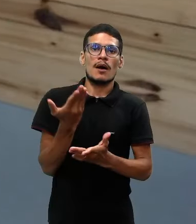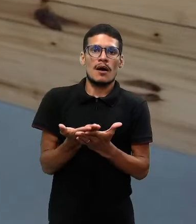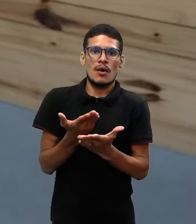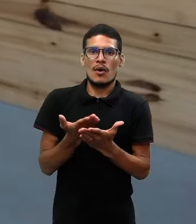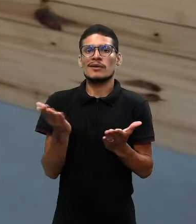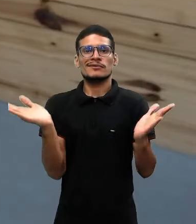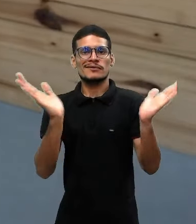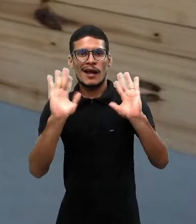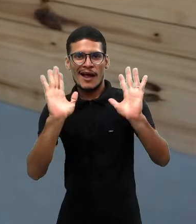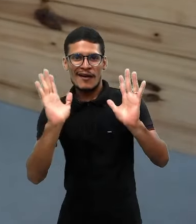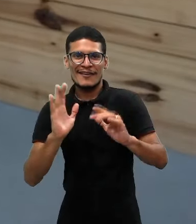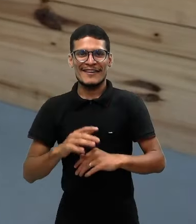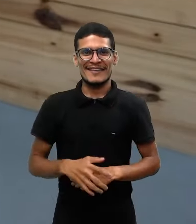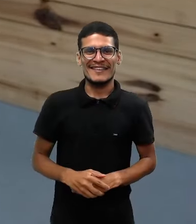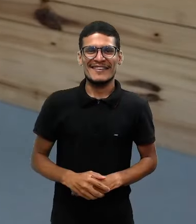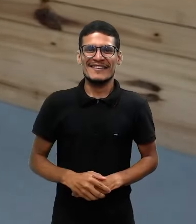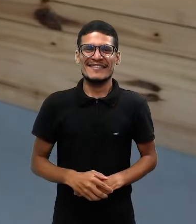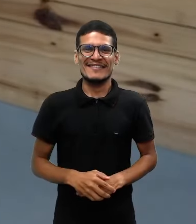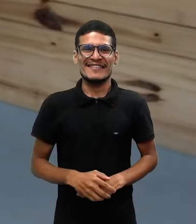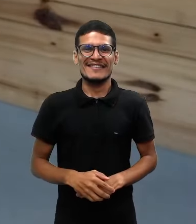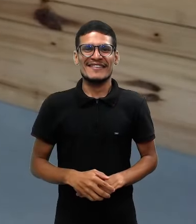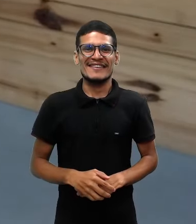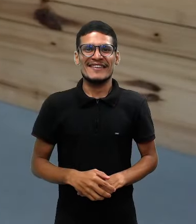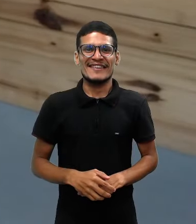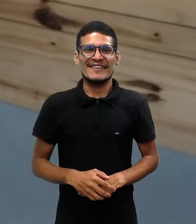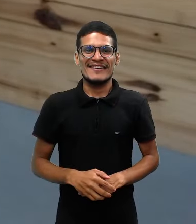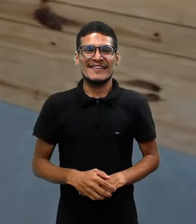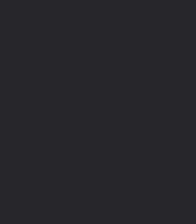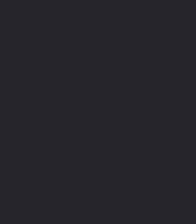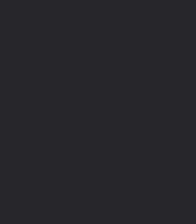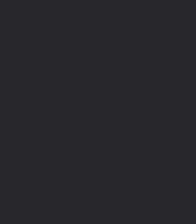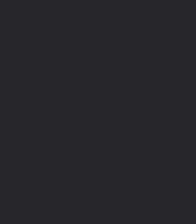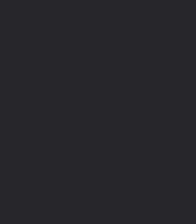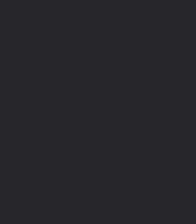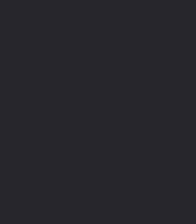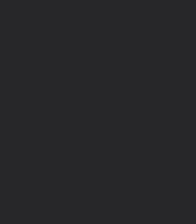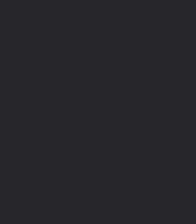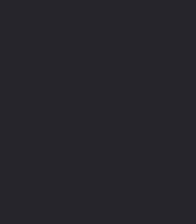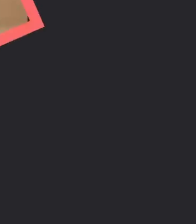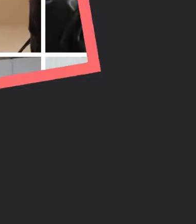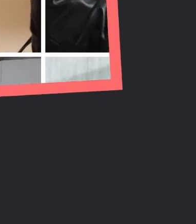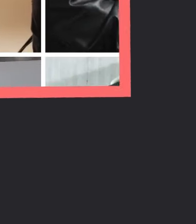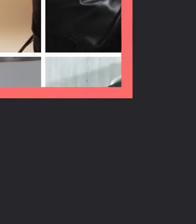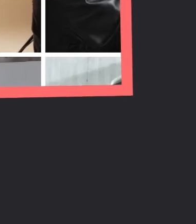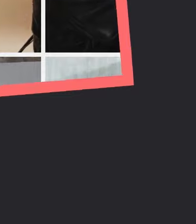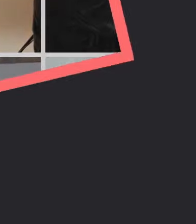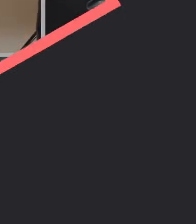Até mais. Tchau, tchau.